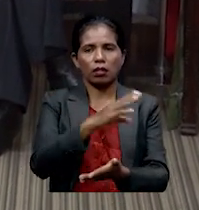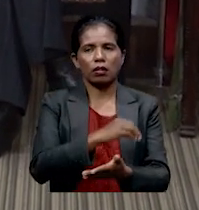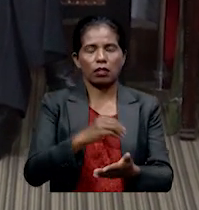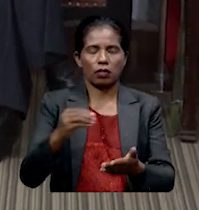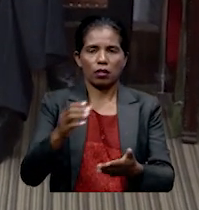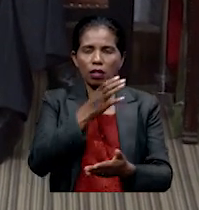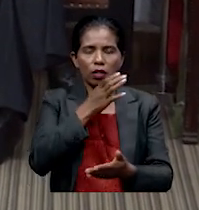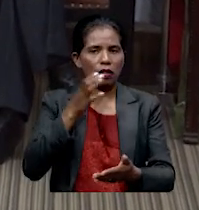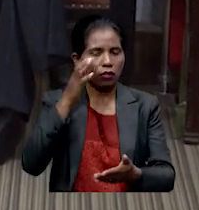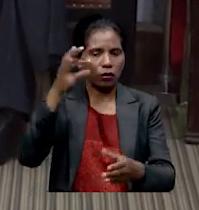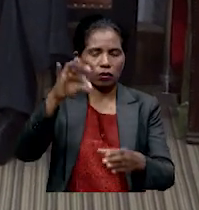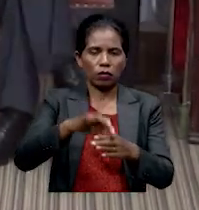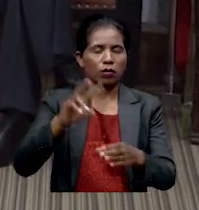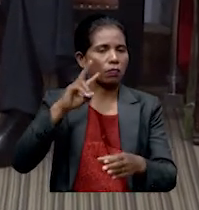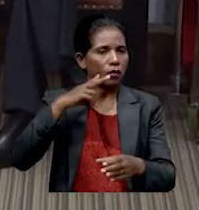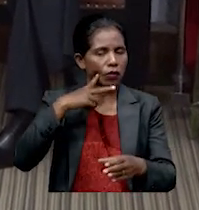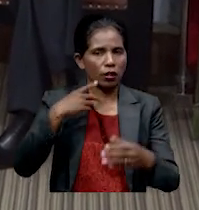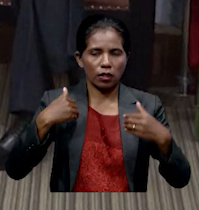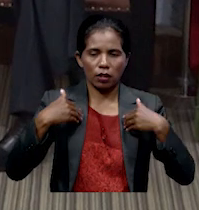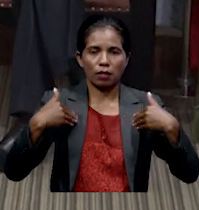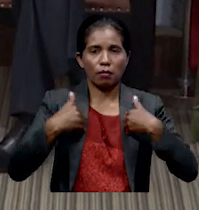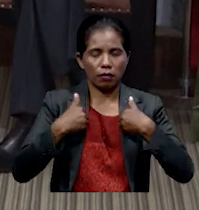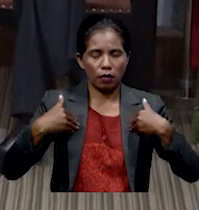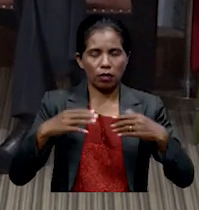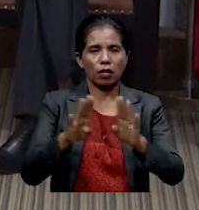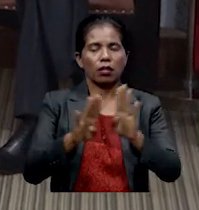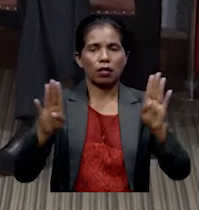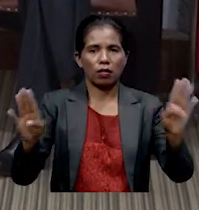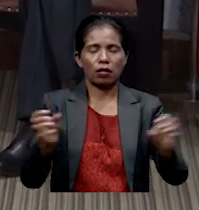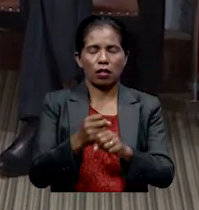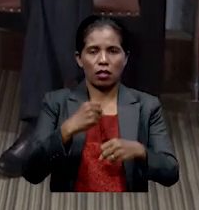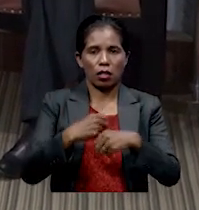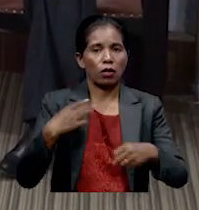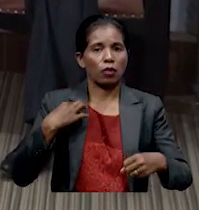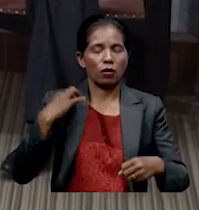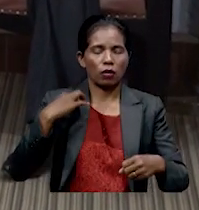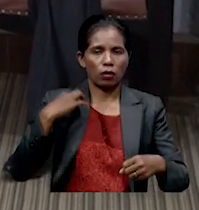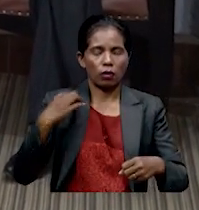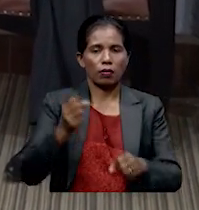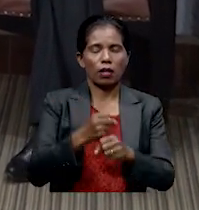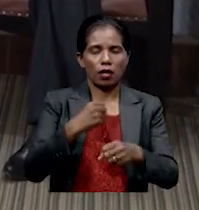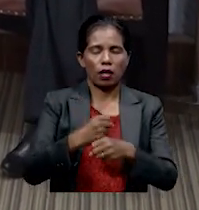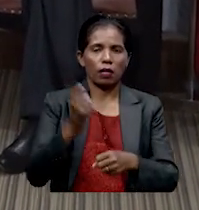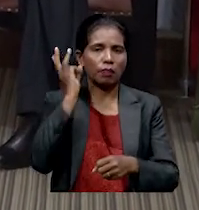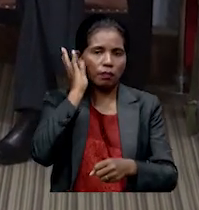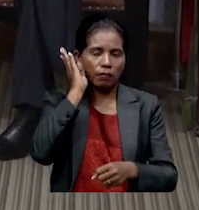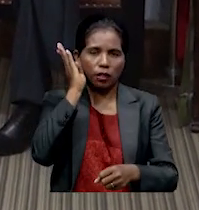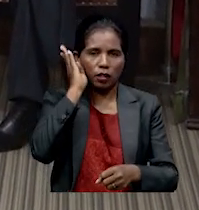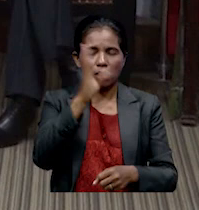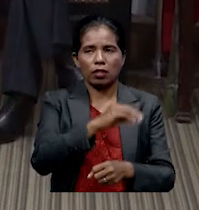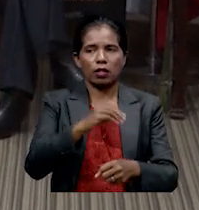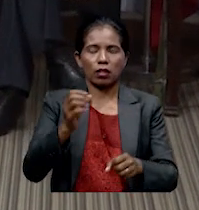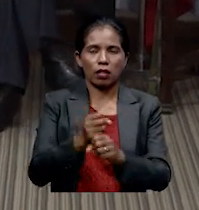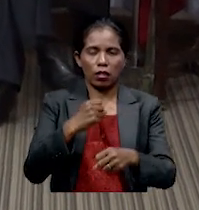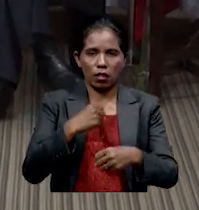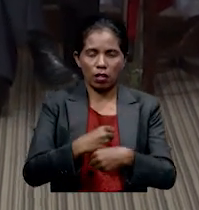agricultura, hanes ancuda modo, hakiak manu, lok industria produz roupa, industria cerveza, se lokemos fábrica roupa